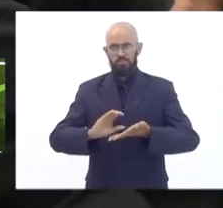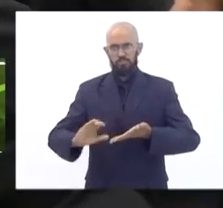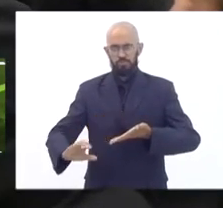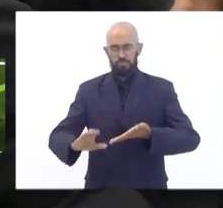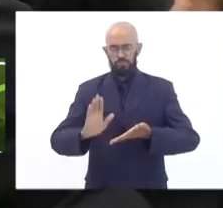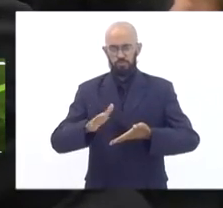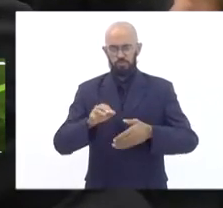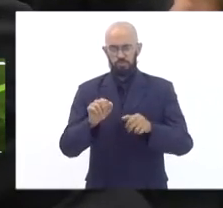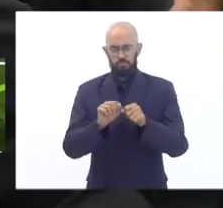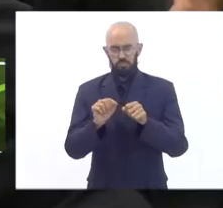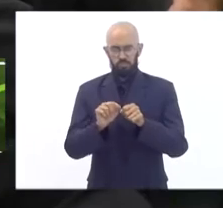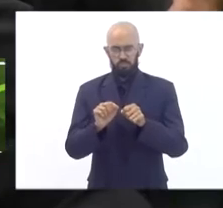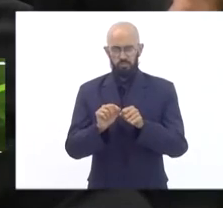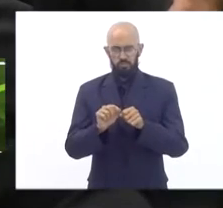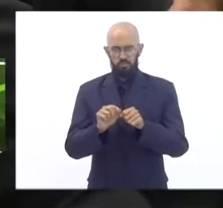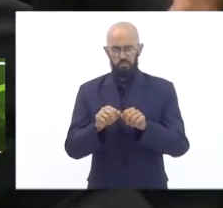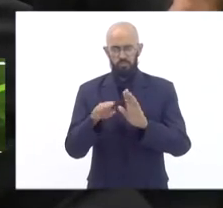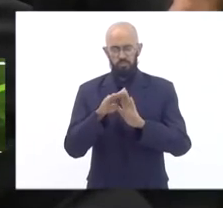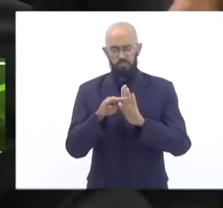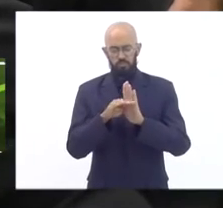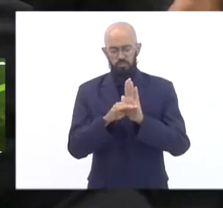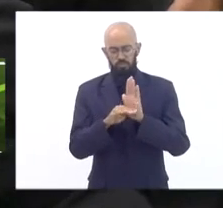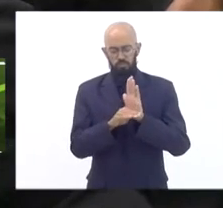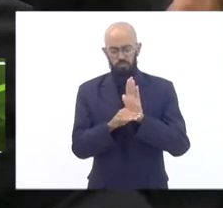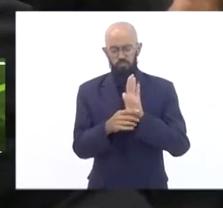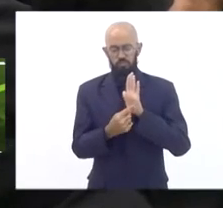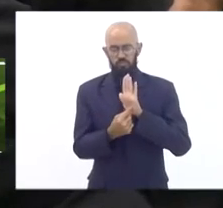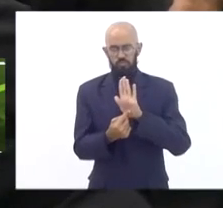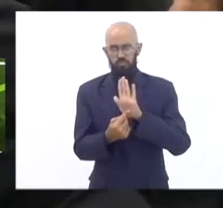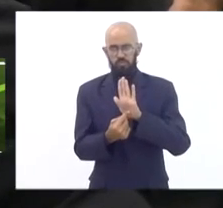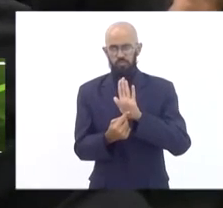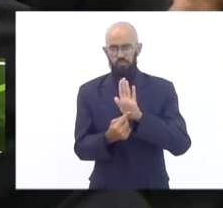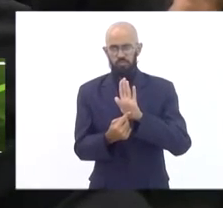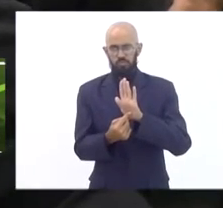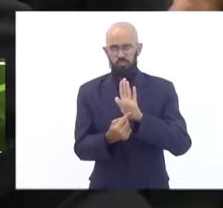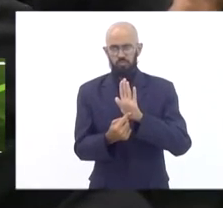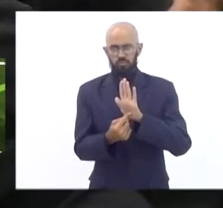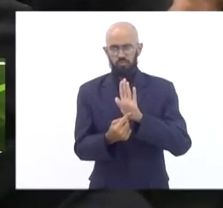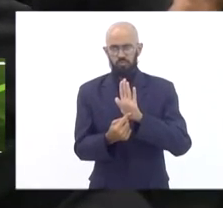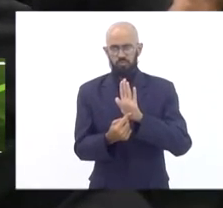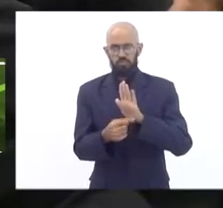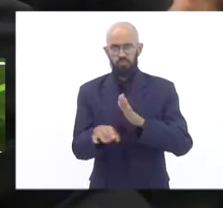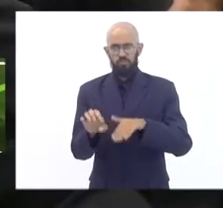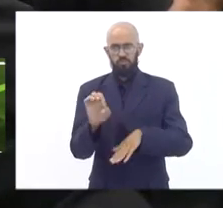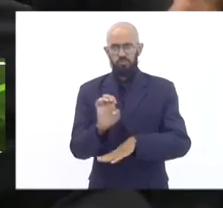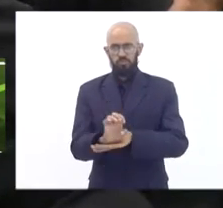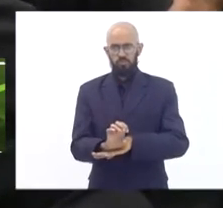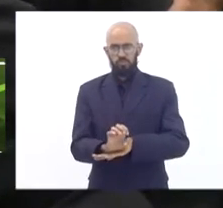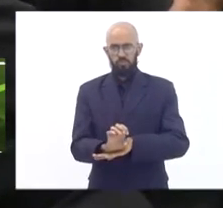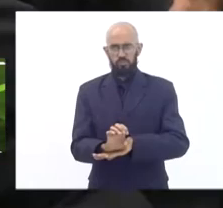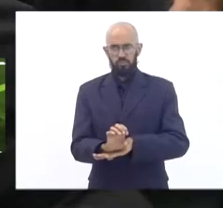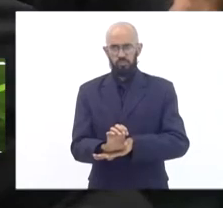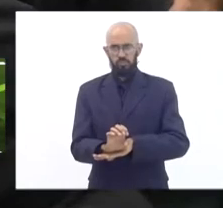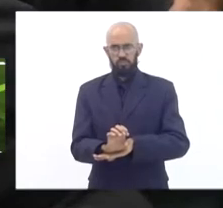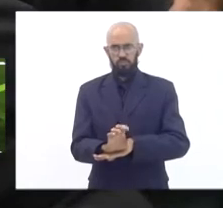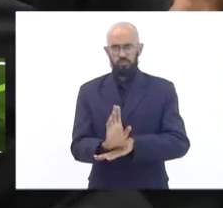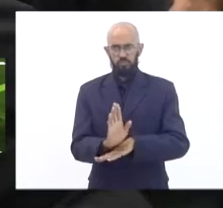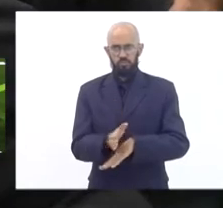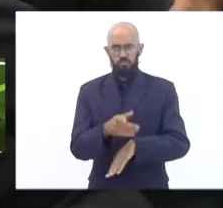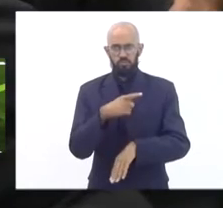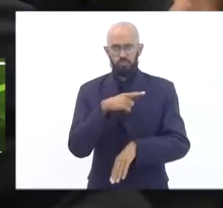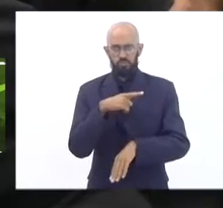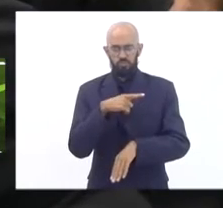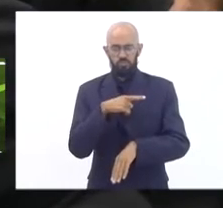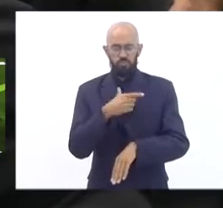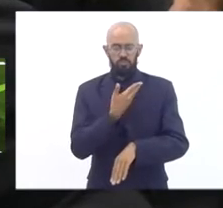realizados, foram protocolados e apresentados ao Estado, e isso está nas mãos do Estado, mas a